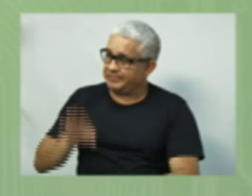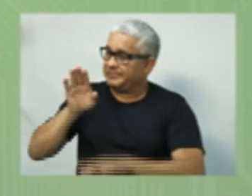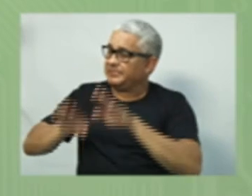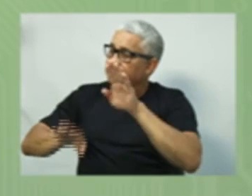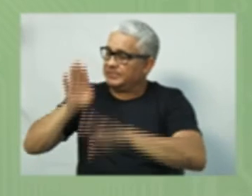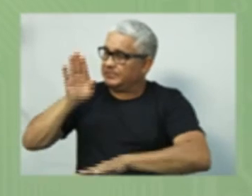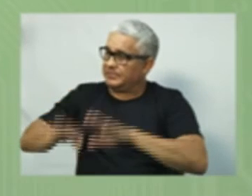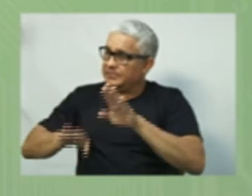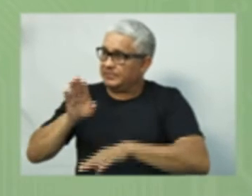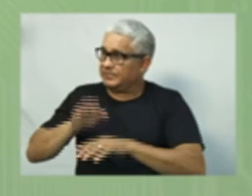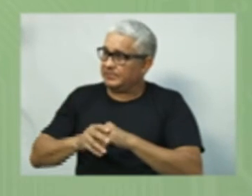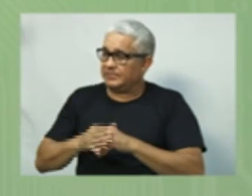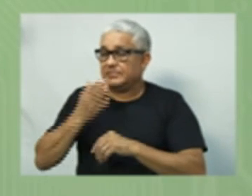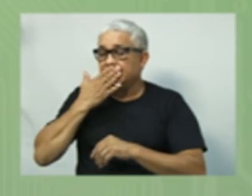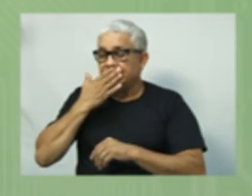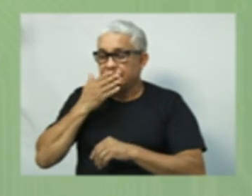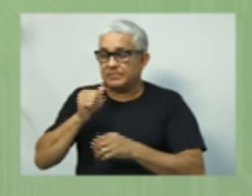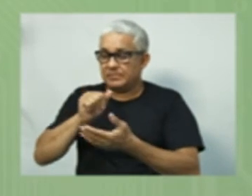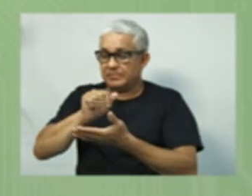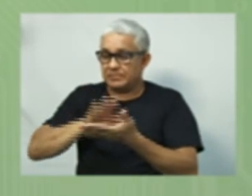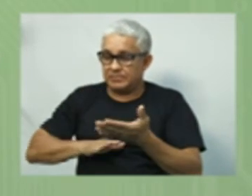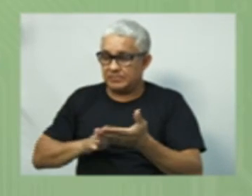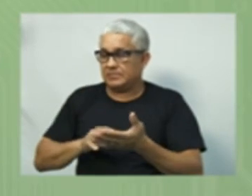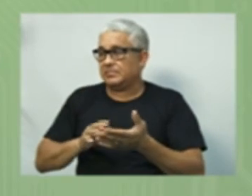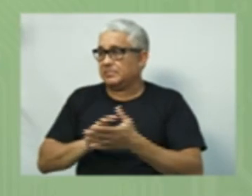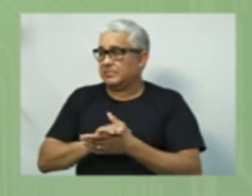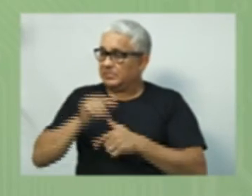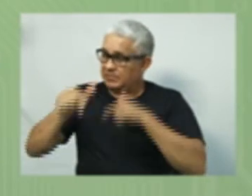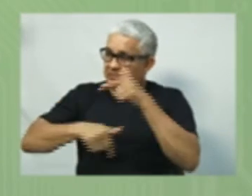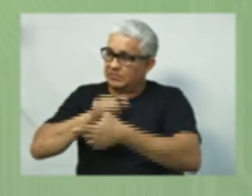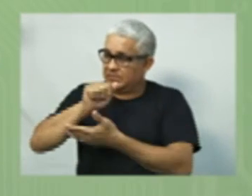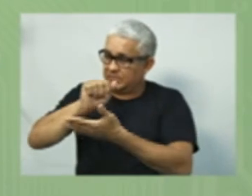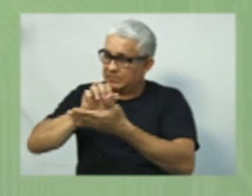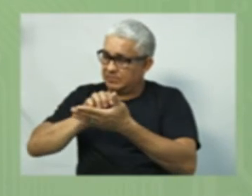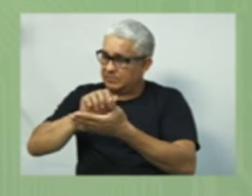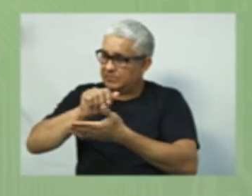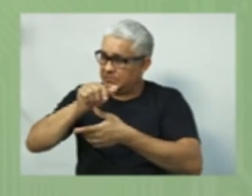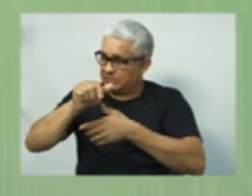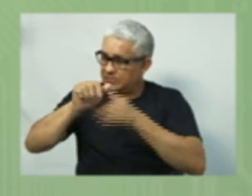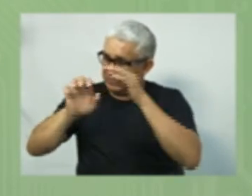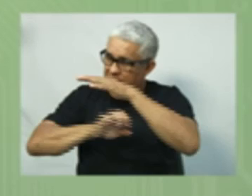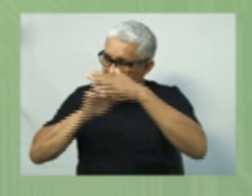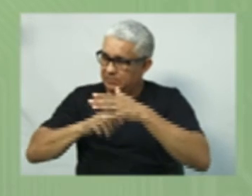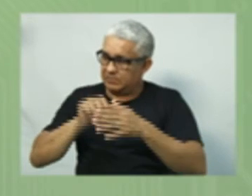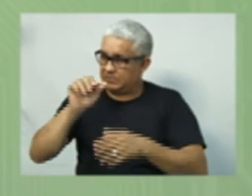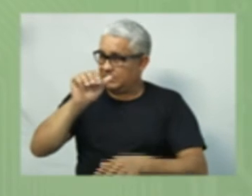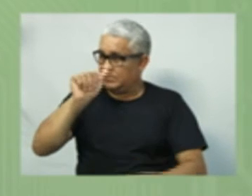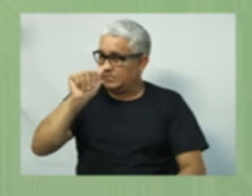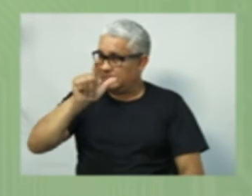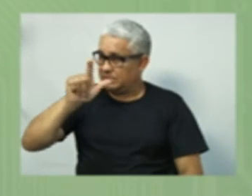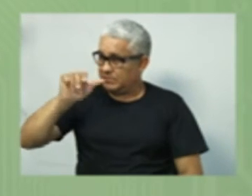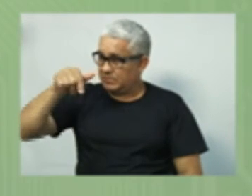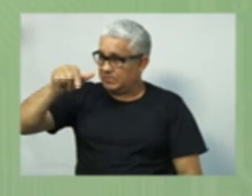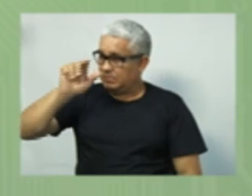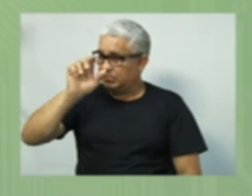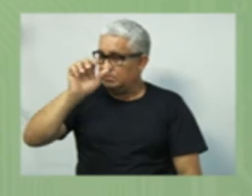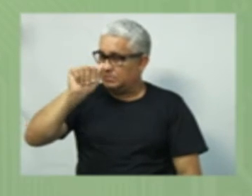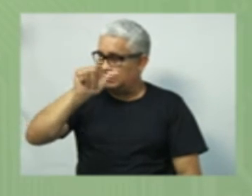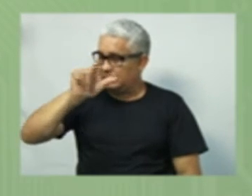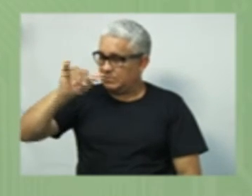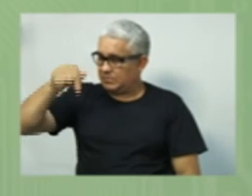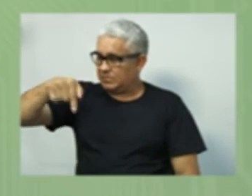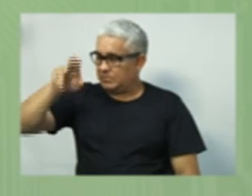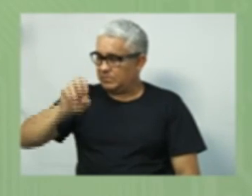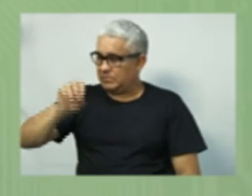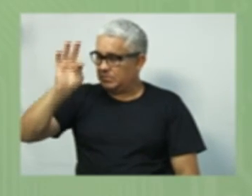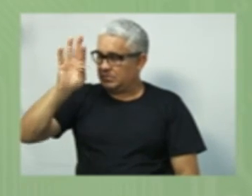Dependendo do ramo de atividade da empresa, a alíquota ela vai ser uma ou outra. Se for comércio é